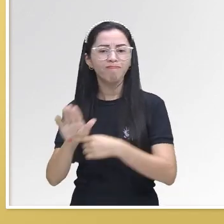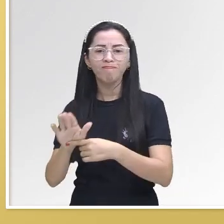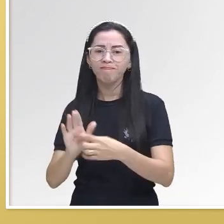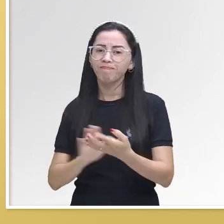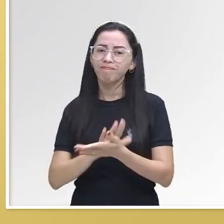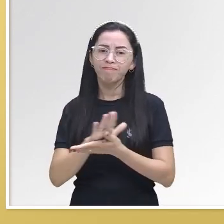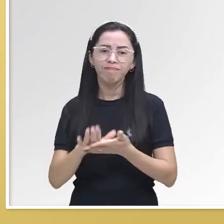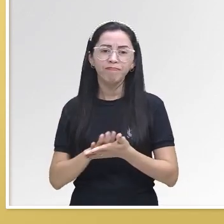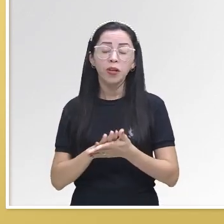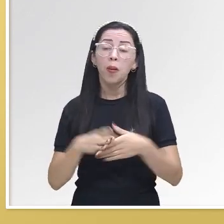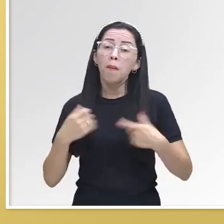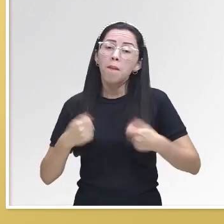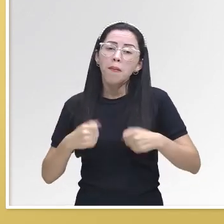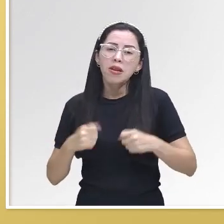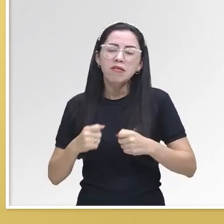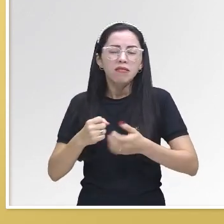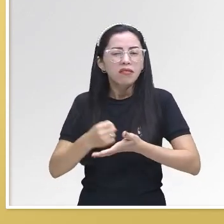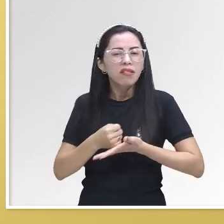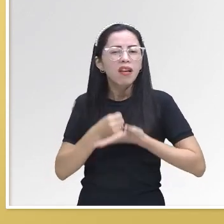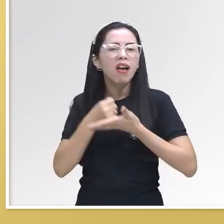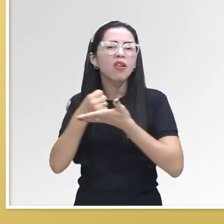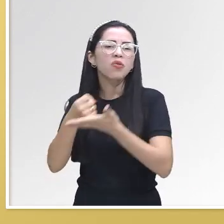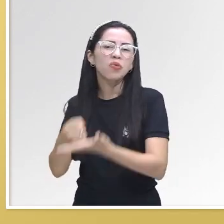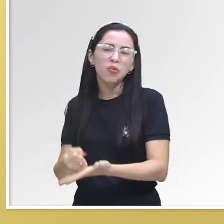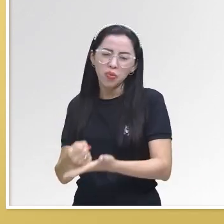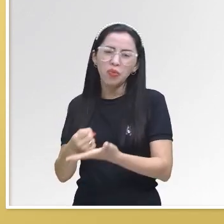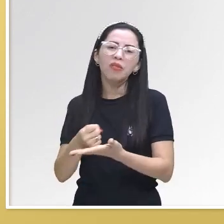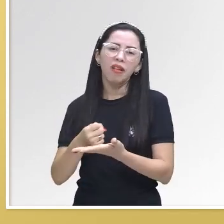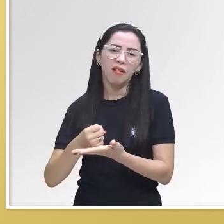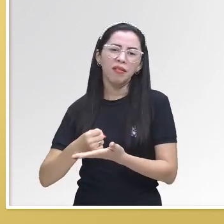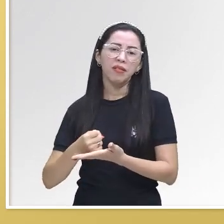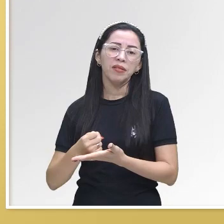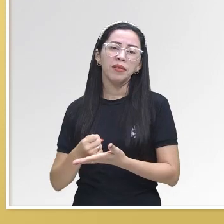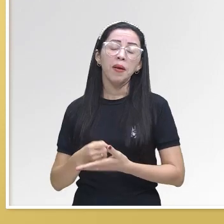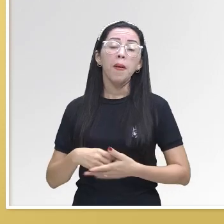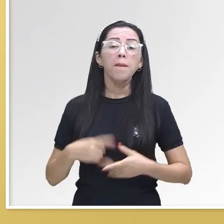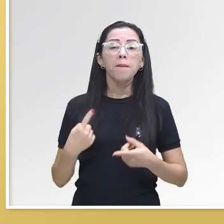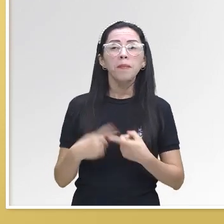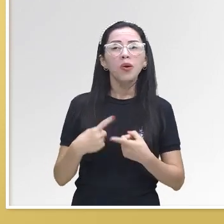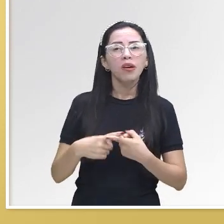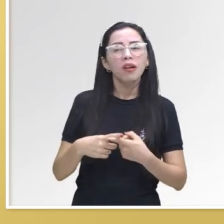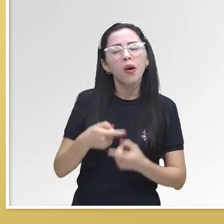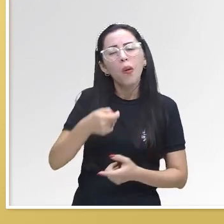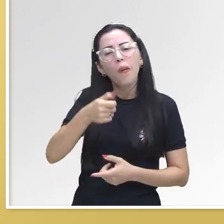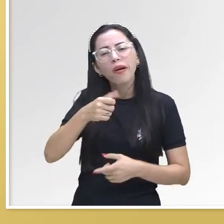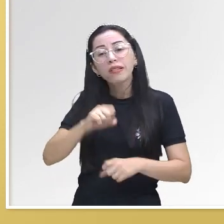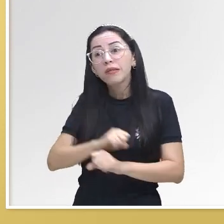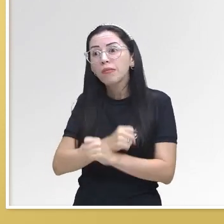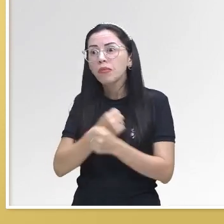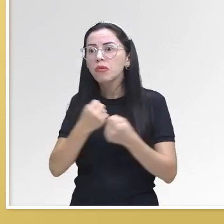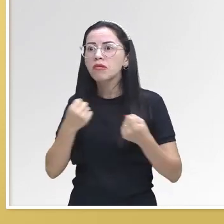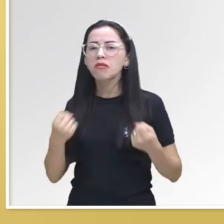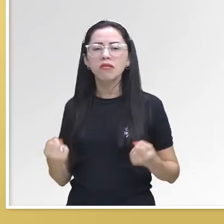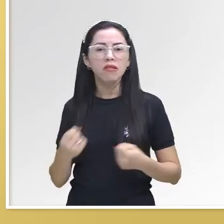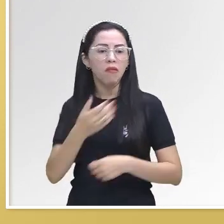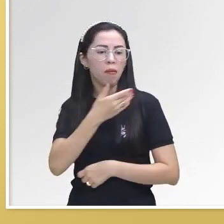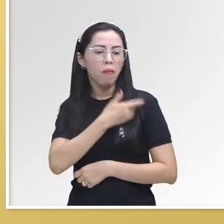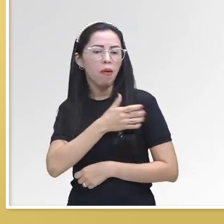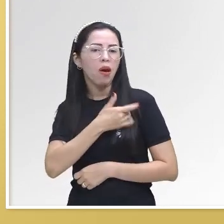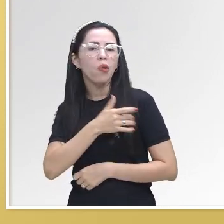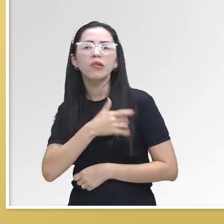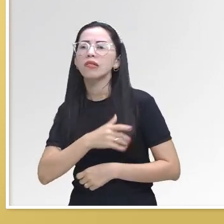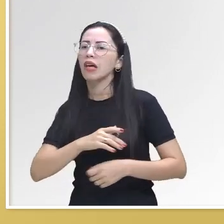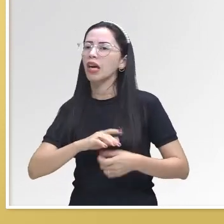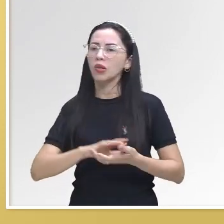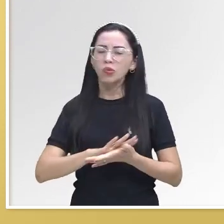essa assistência, fica quase impossível combater os males que cercam esses povos. Um caso para a gente